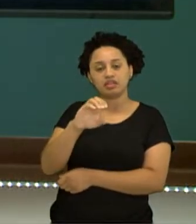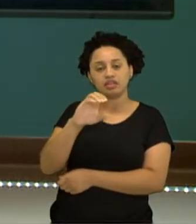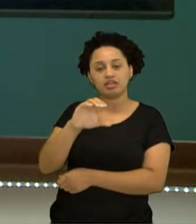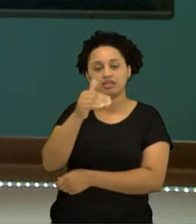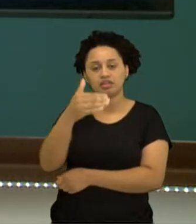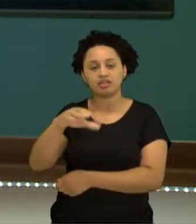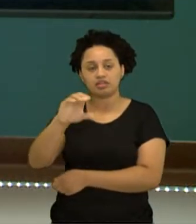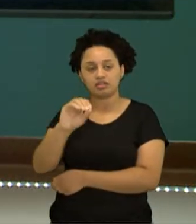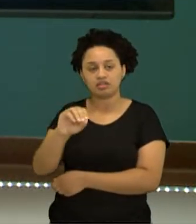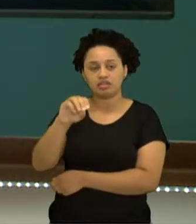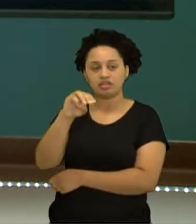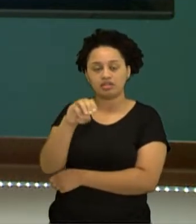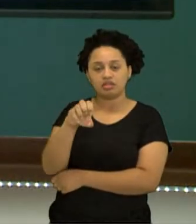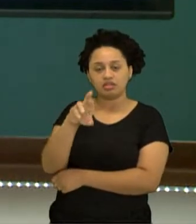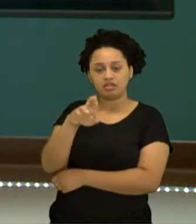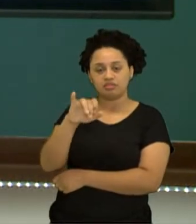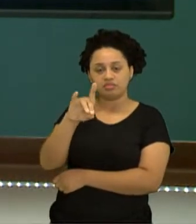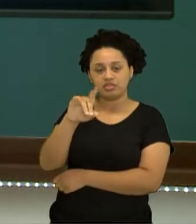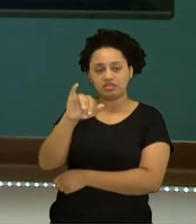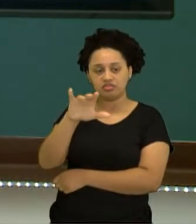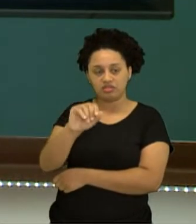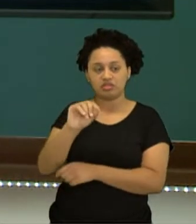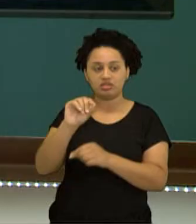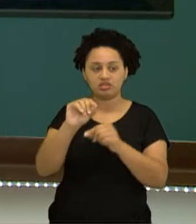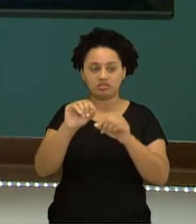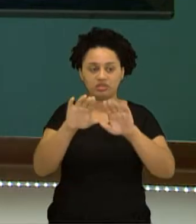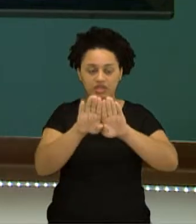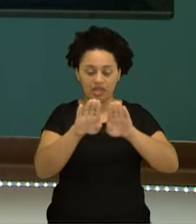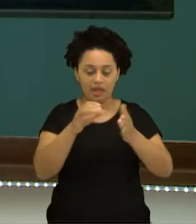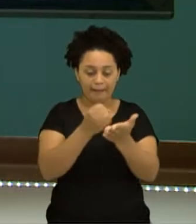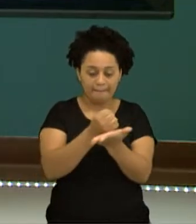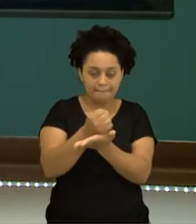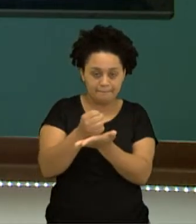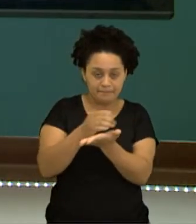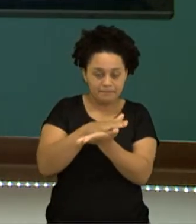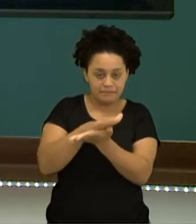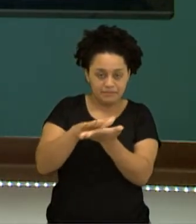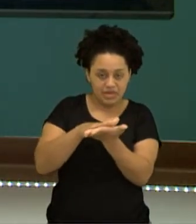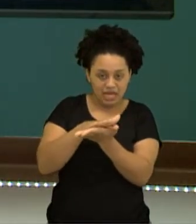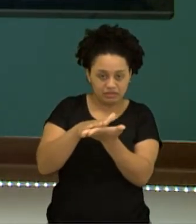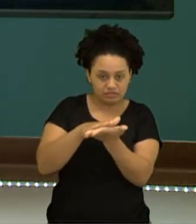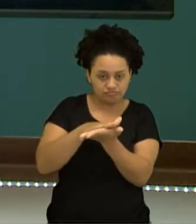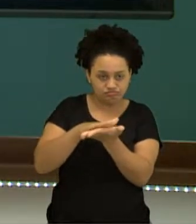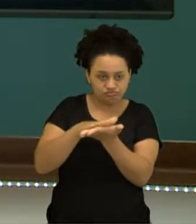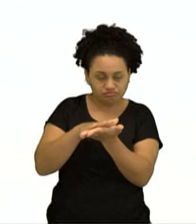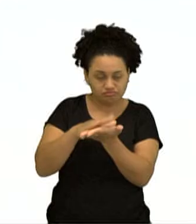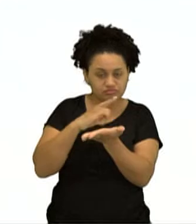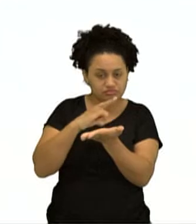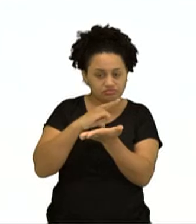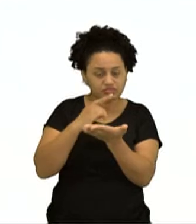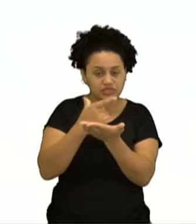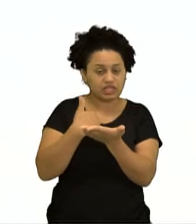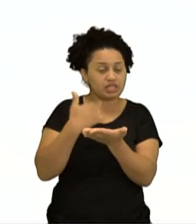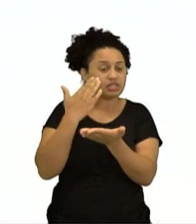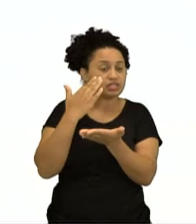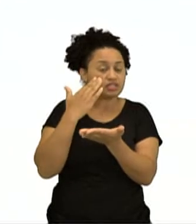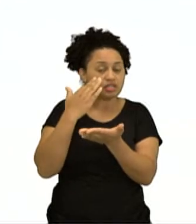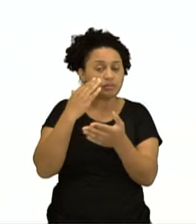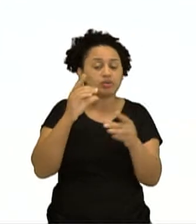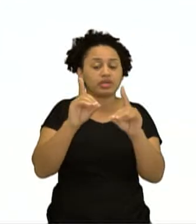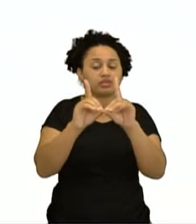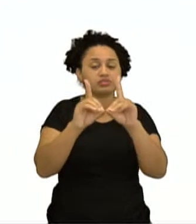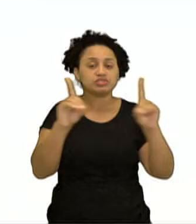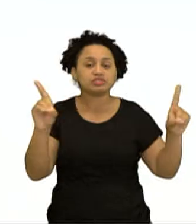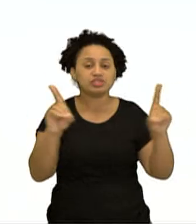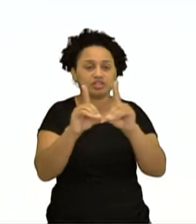plano perpendicular à base do cilindro e que contém os diâmetros das mesmas, das duas bases do